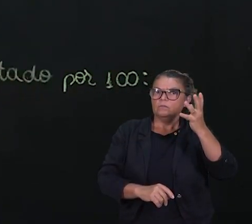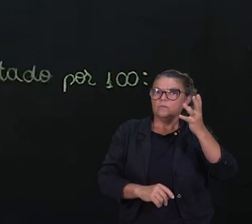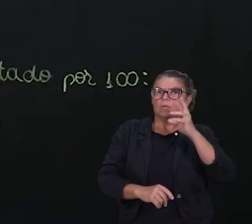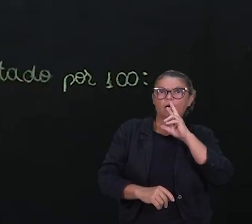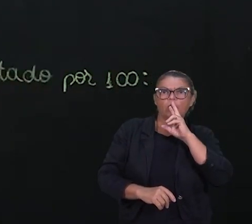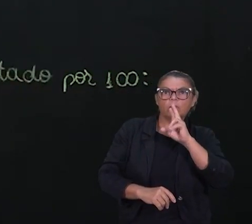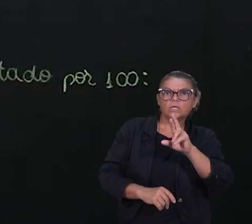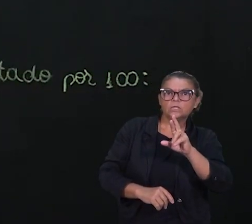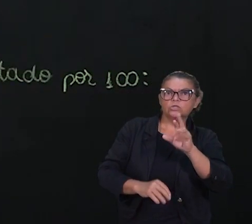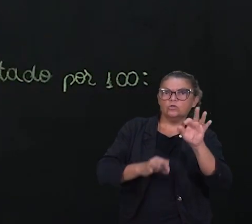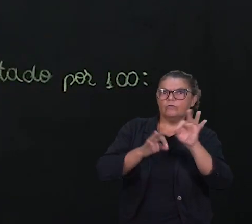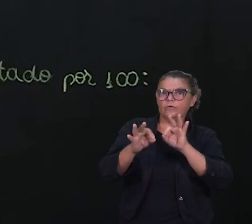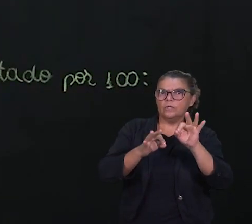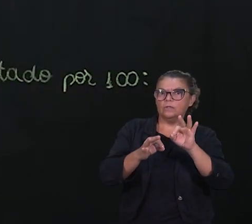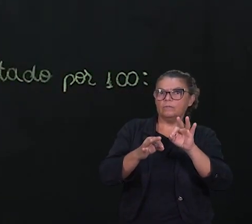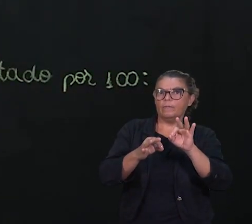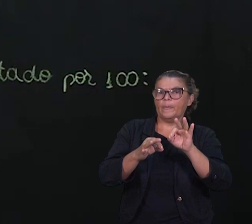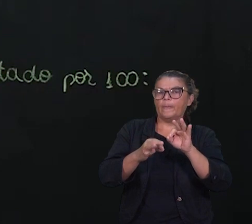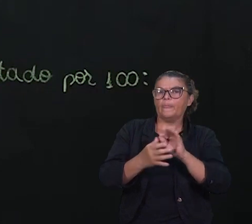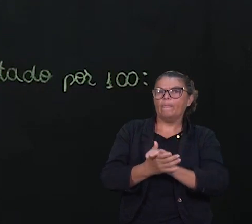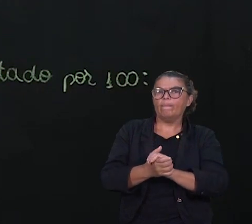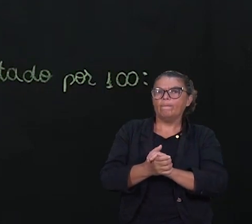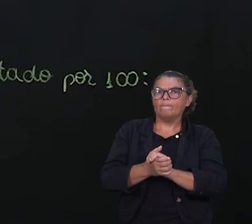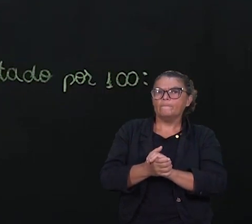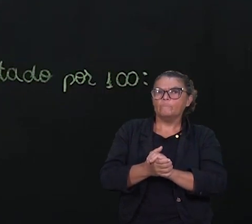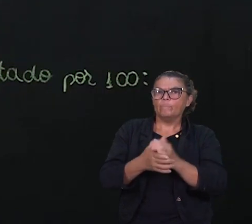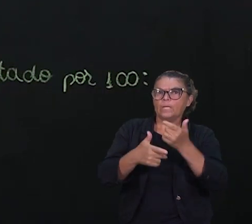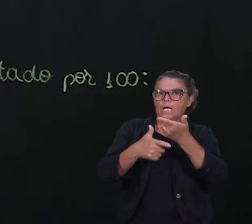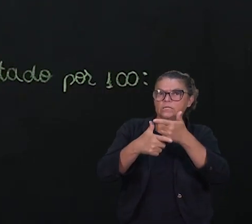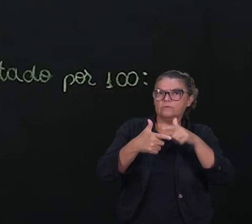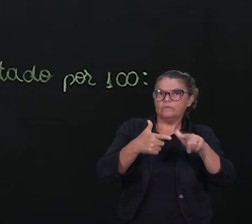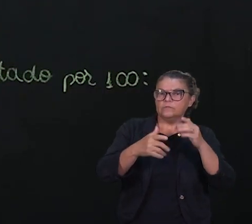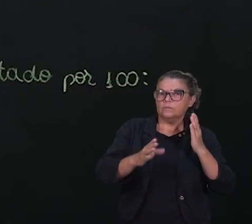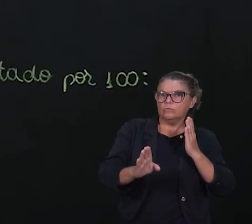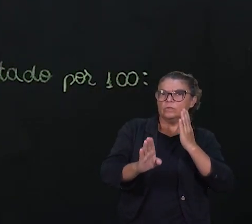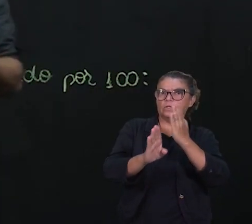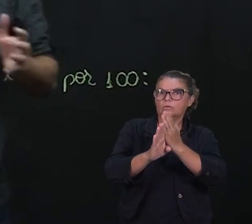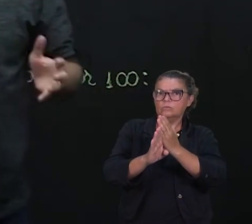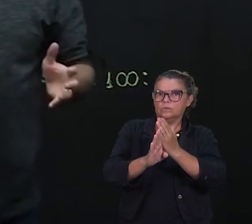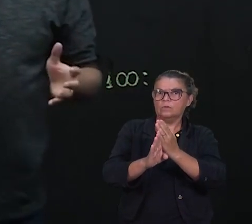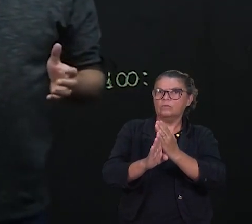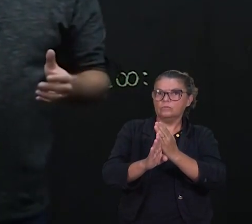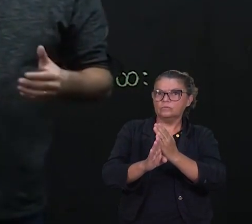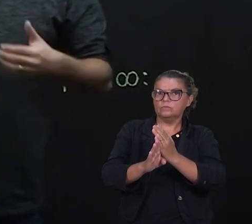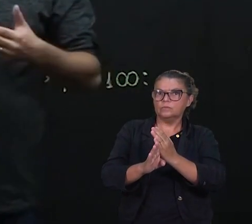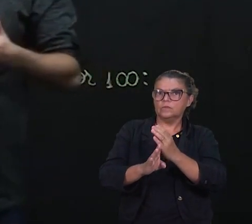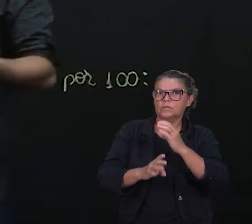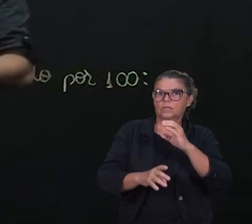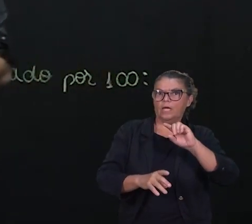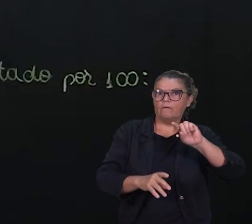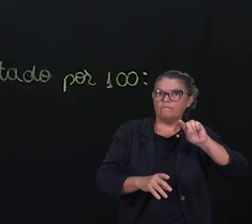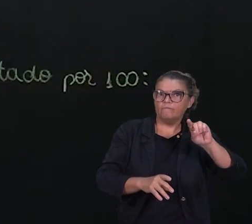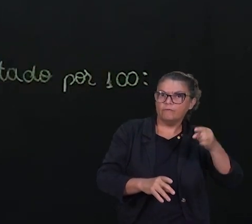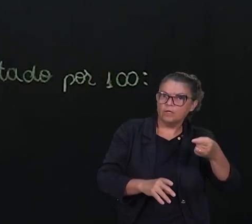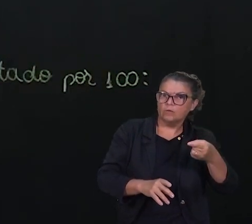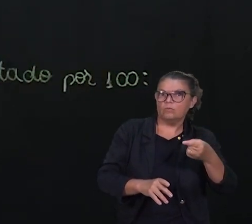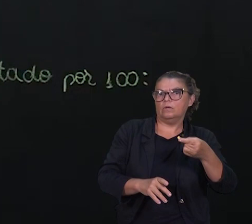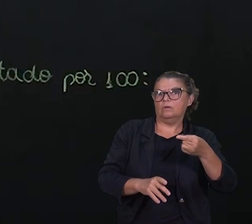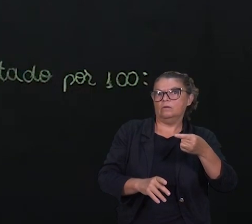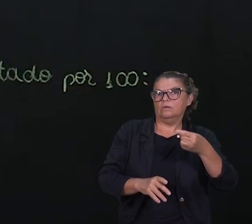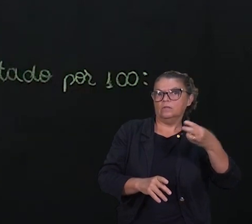que, ao resolver essa divisão, nós achamos um valor numérico na forma decimal. Como é que eu faço